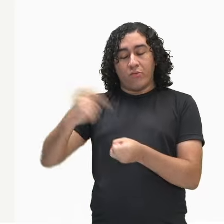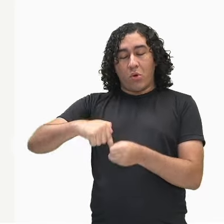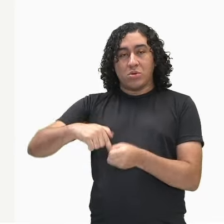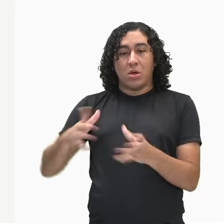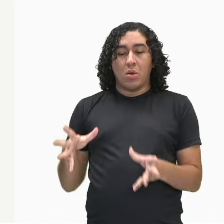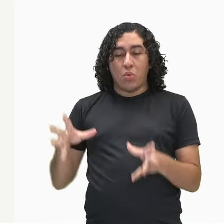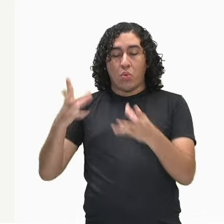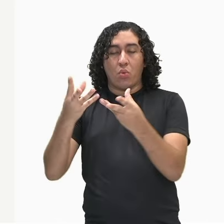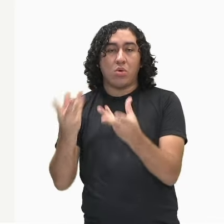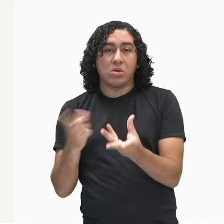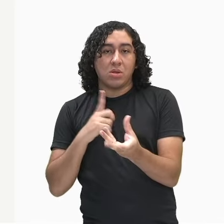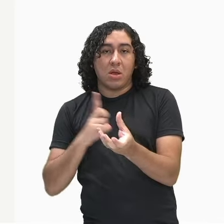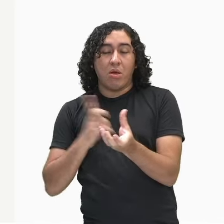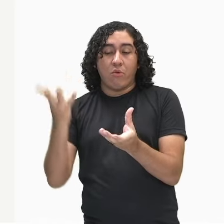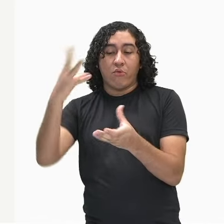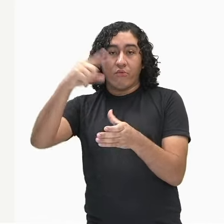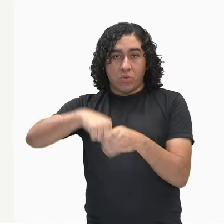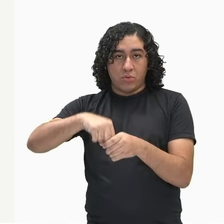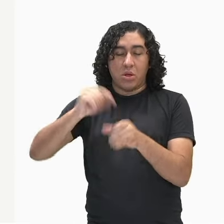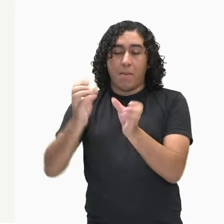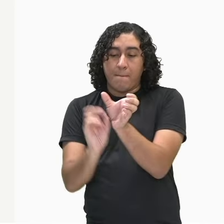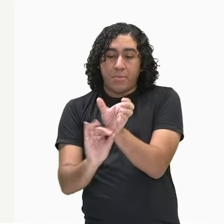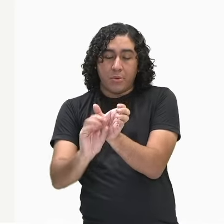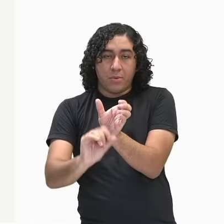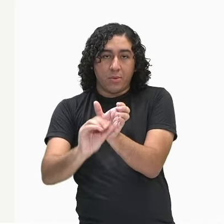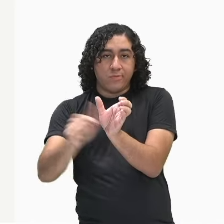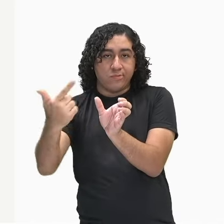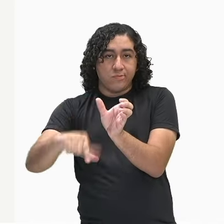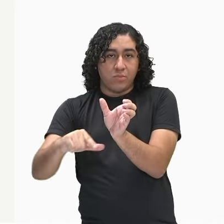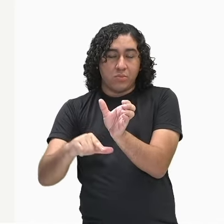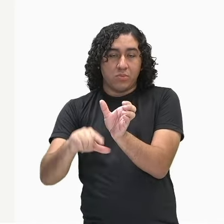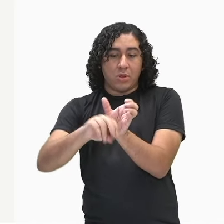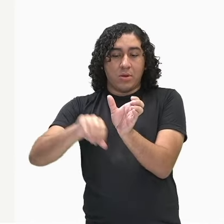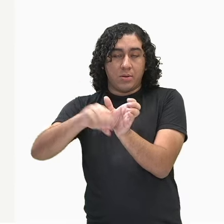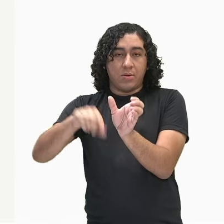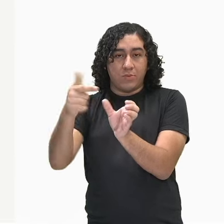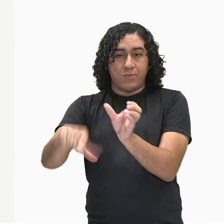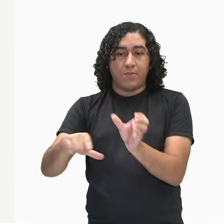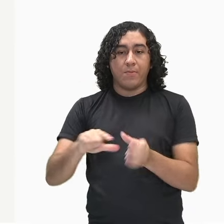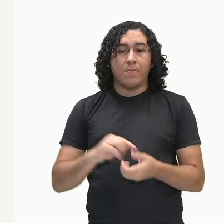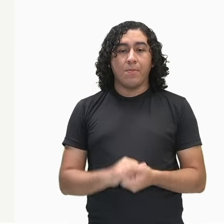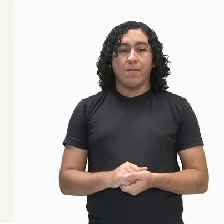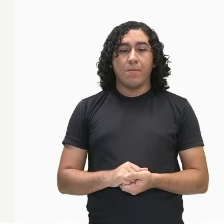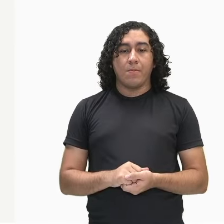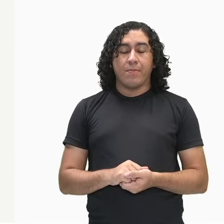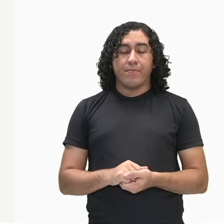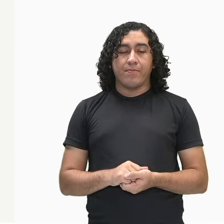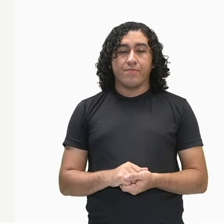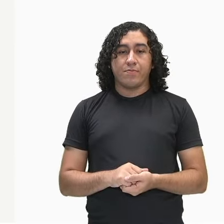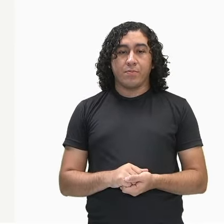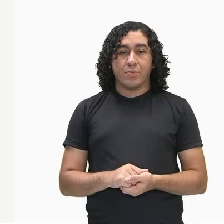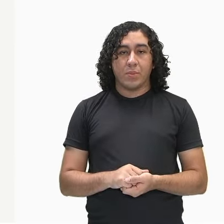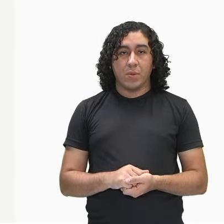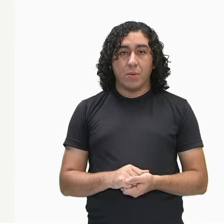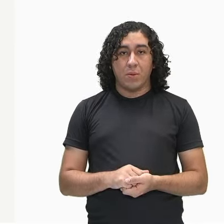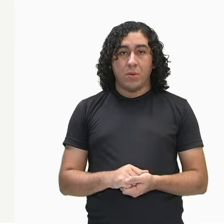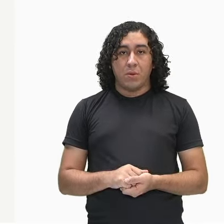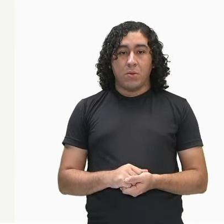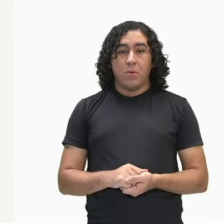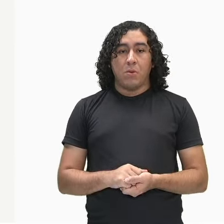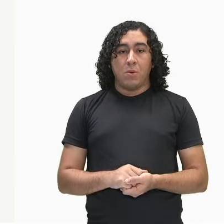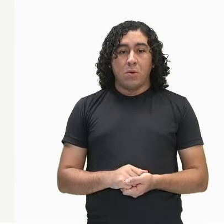produzir esse cara aqui, que é o saturado com corpo de fundo. Vai se separar novamente. Porém, se eu